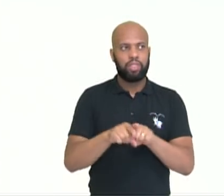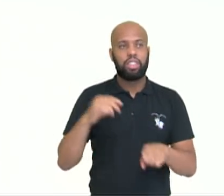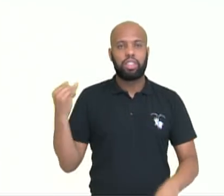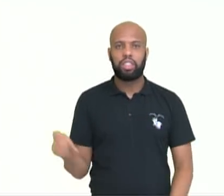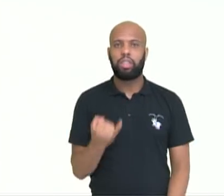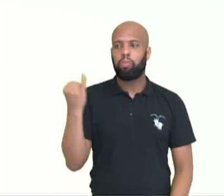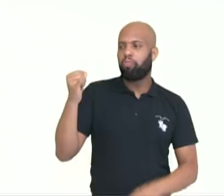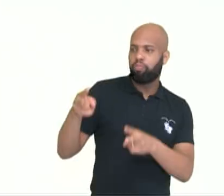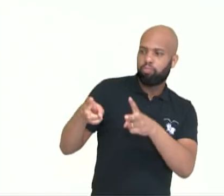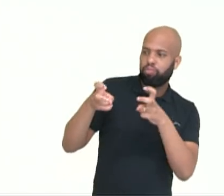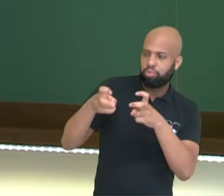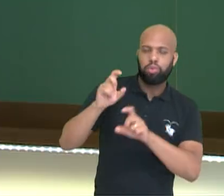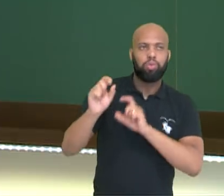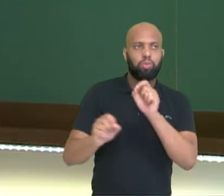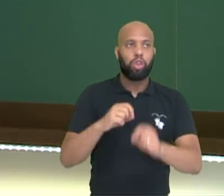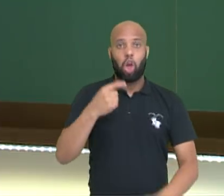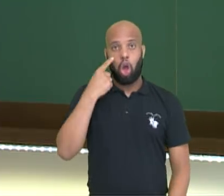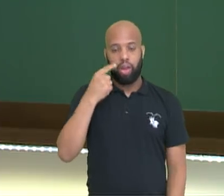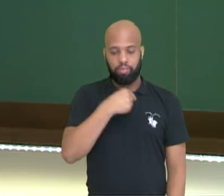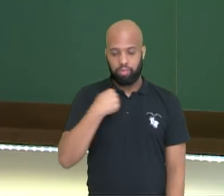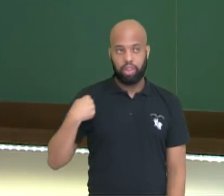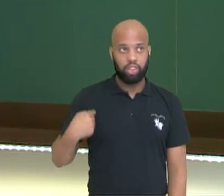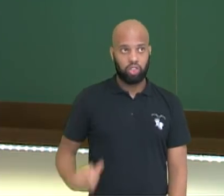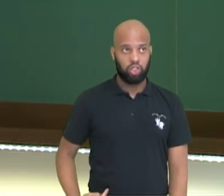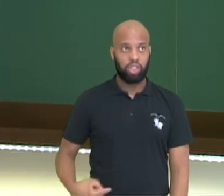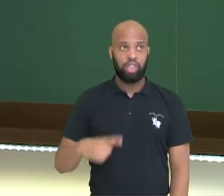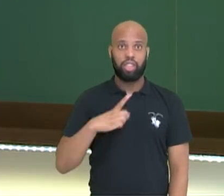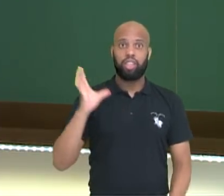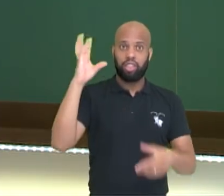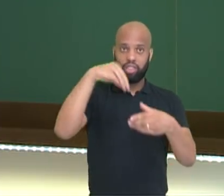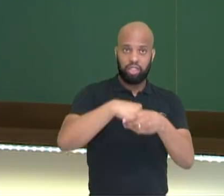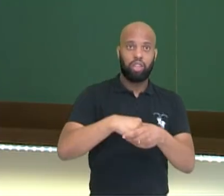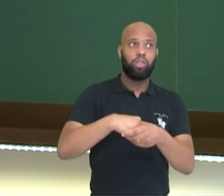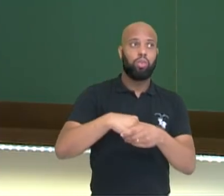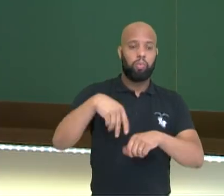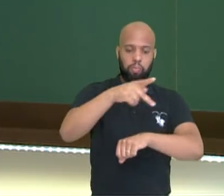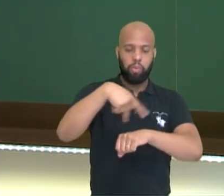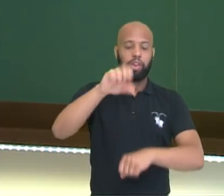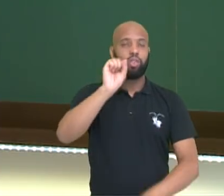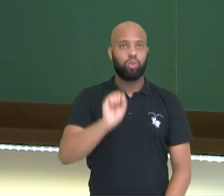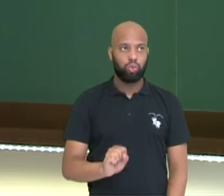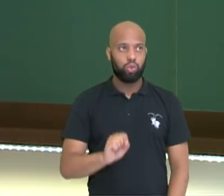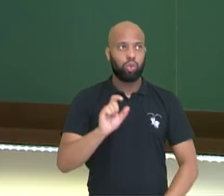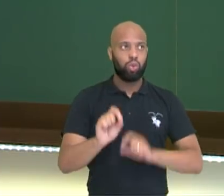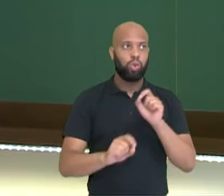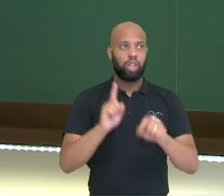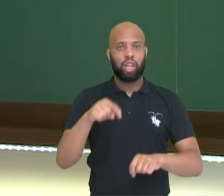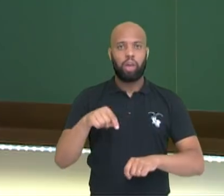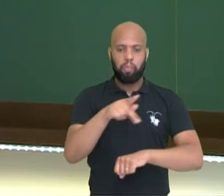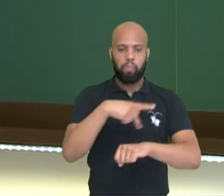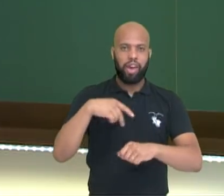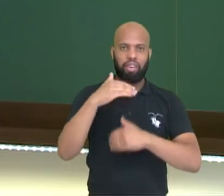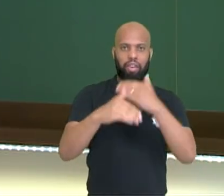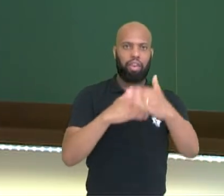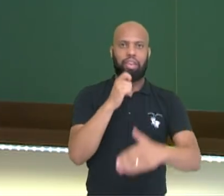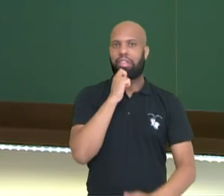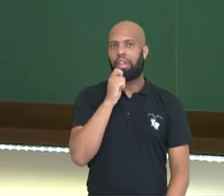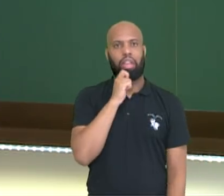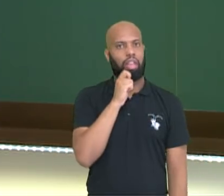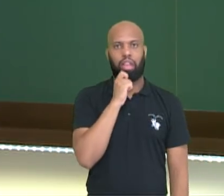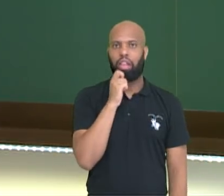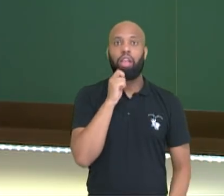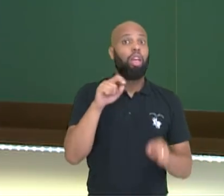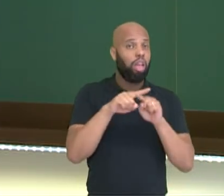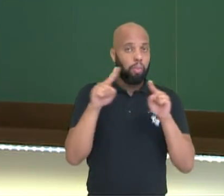gente observar que a China está inserida nos países do sul, como sendo os países menos desenvolvidos.